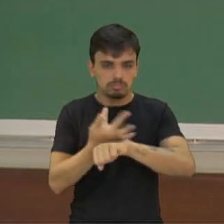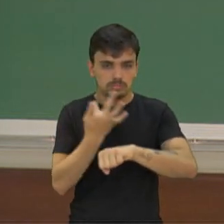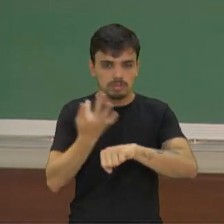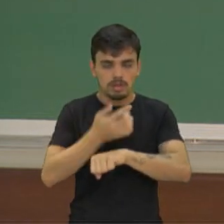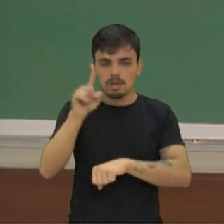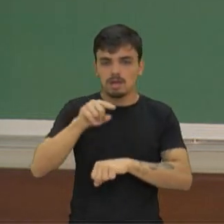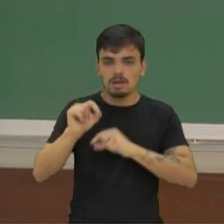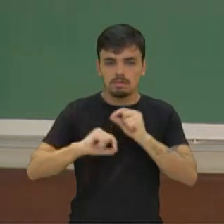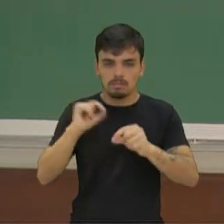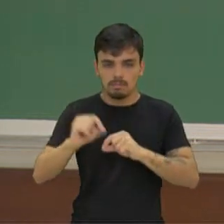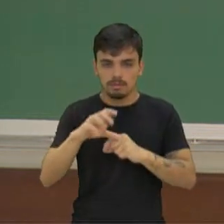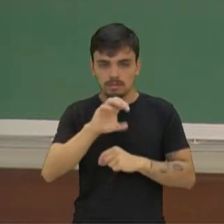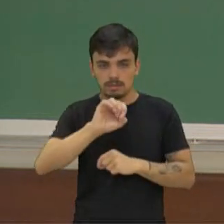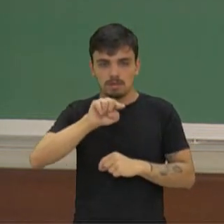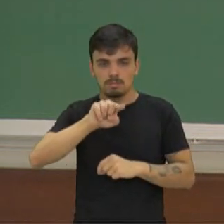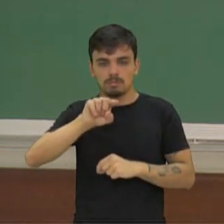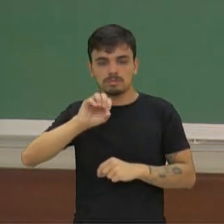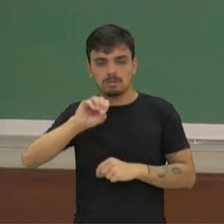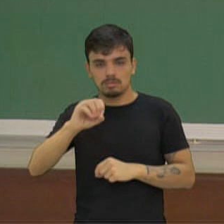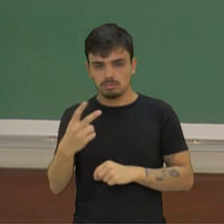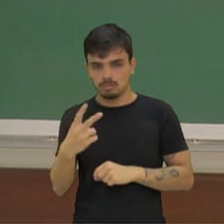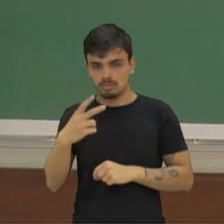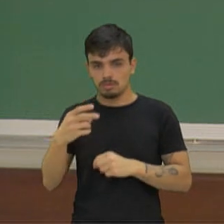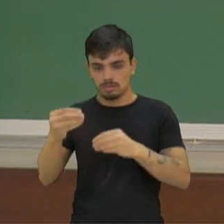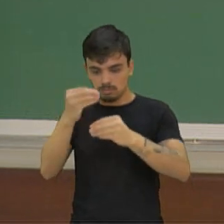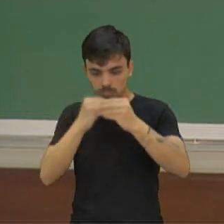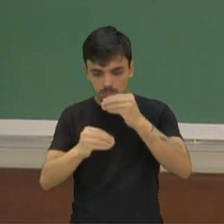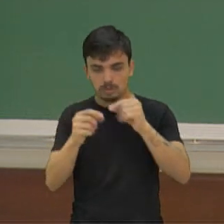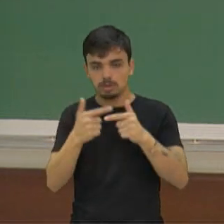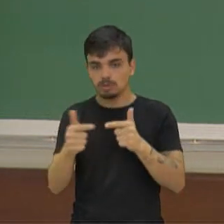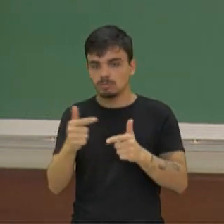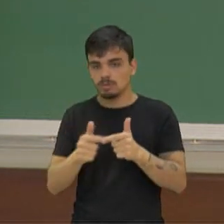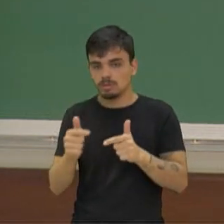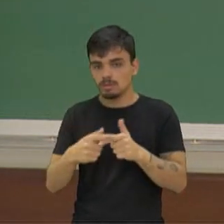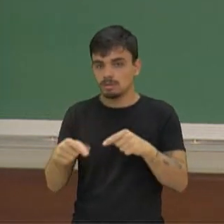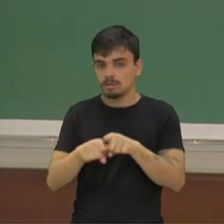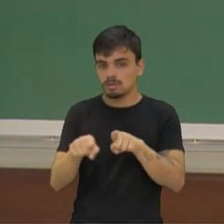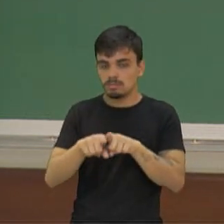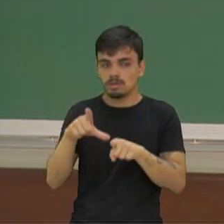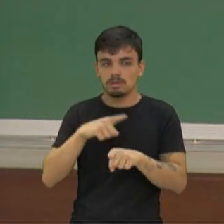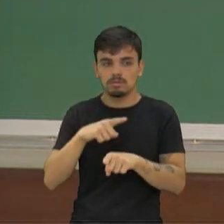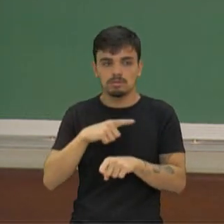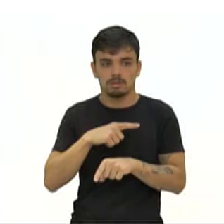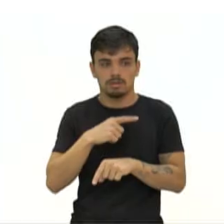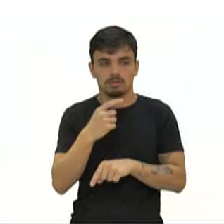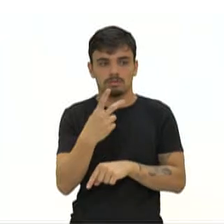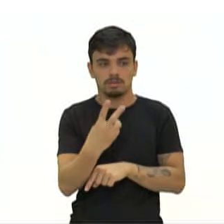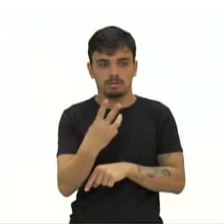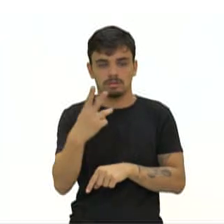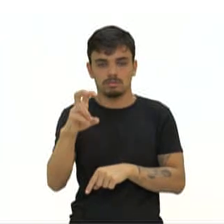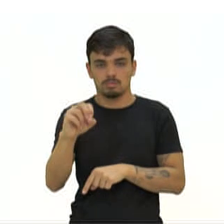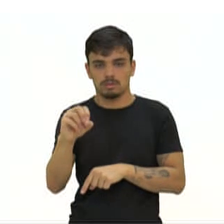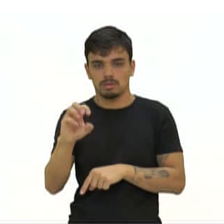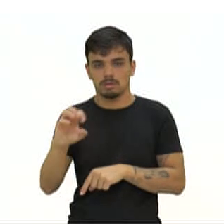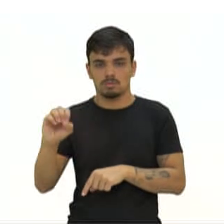vai ser 0,02, está multiplicando, passo dividindo, e vou ter 350 ohms, que é a nossa